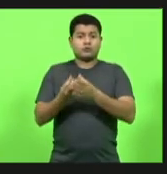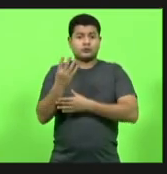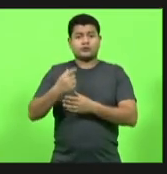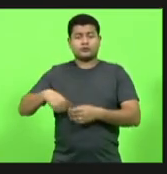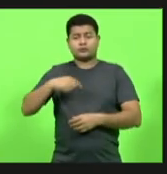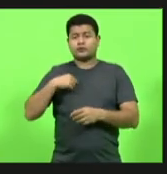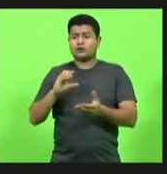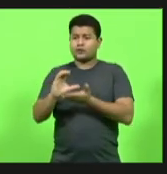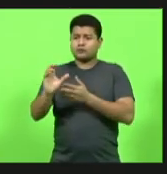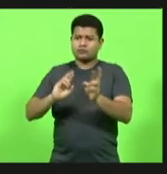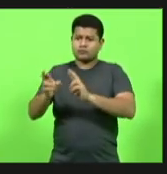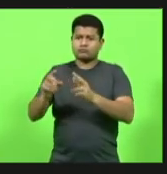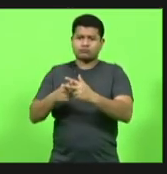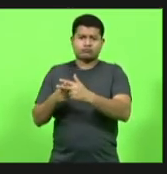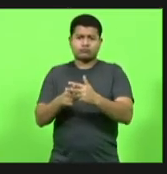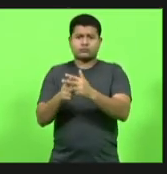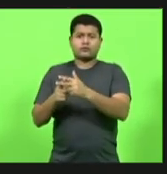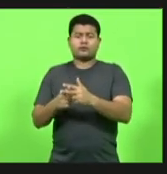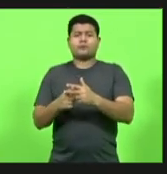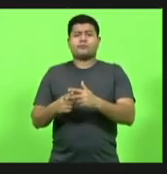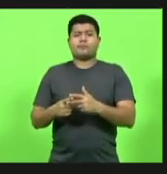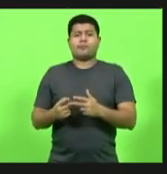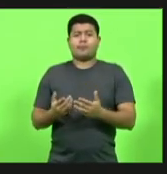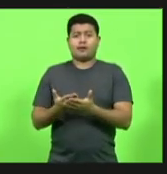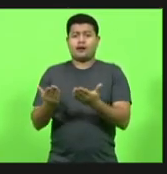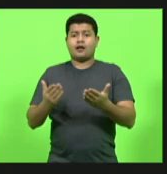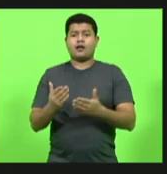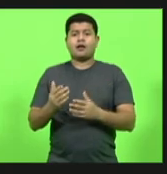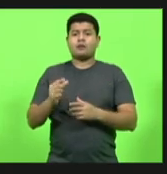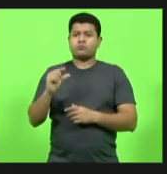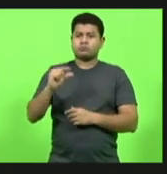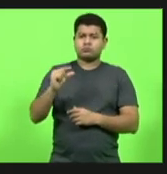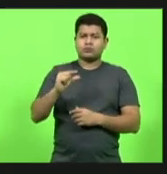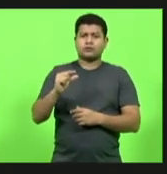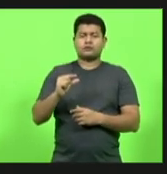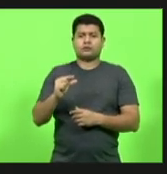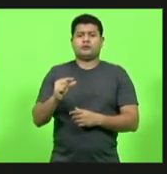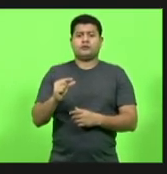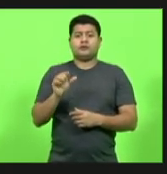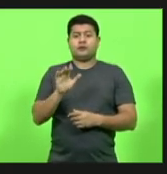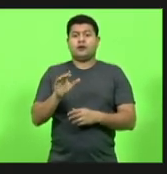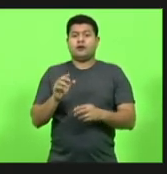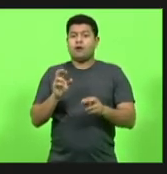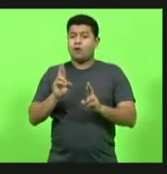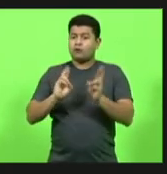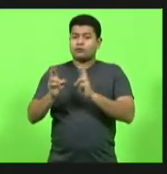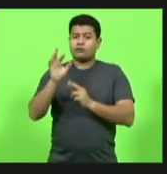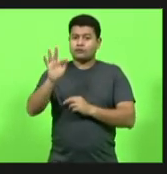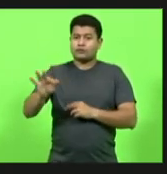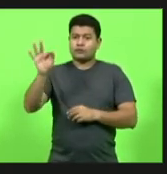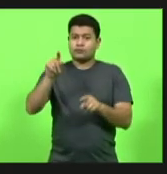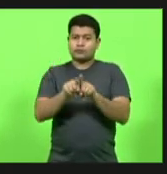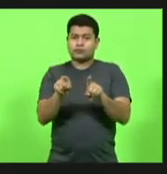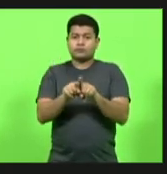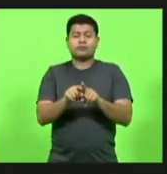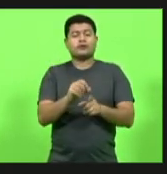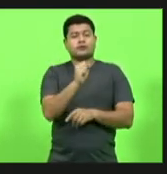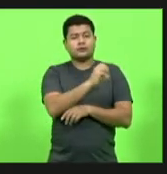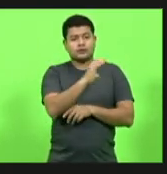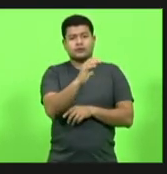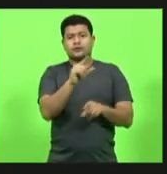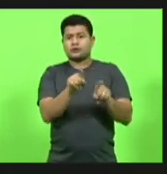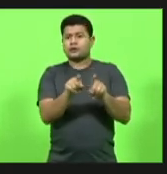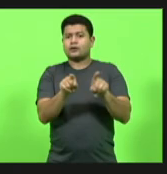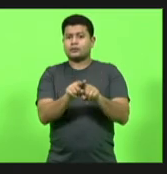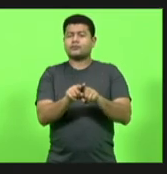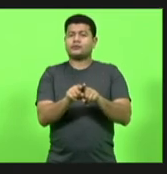nossas rodovias, e que não sejam somente esses investimentos nas rodovias federais, mas também os investimentos nas rodovias estaduais,